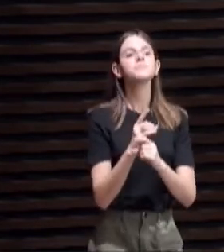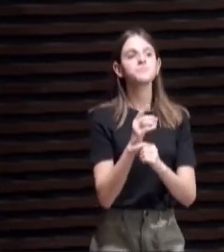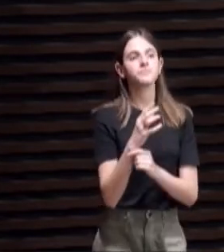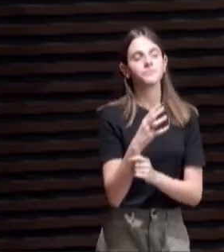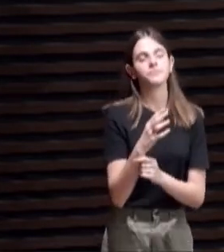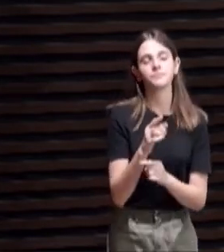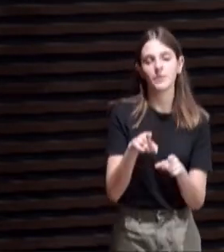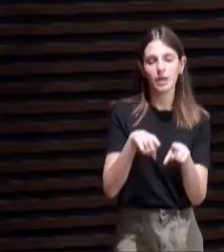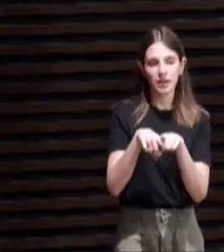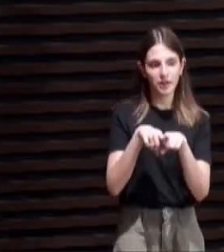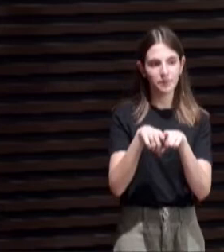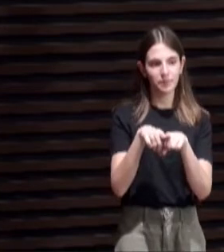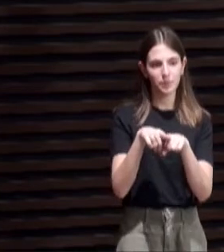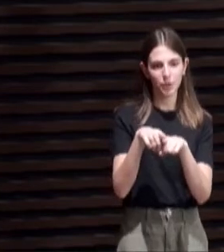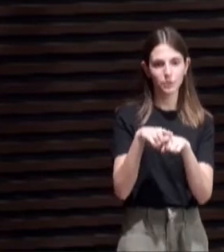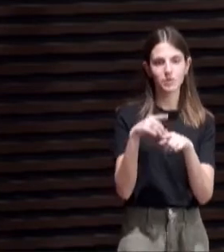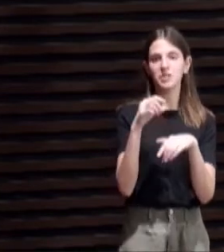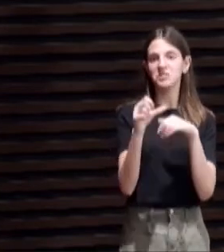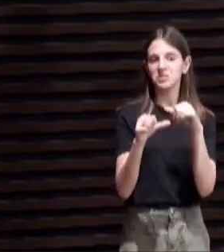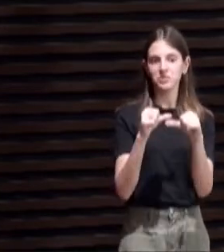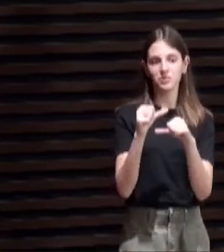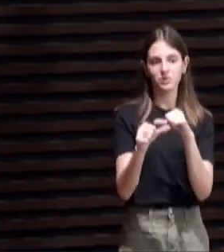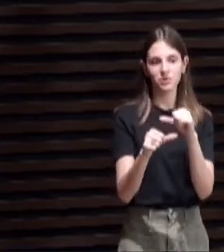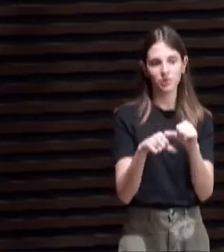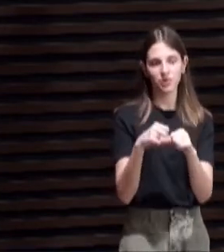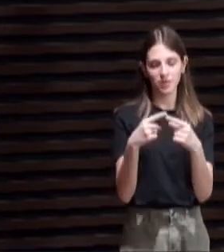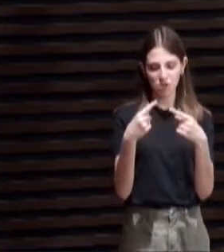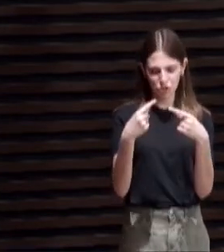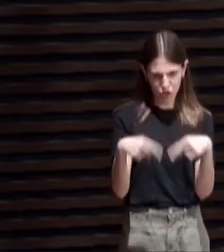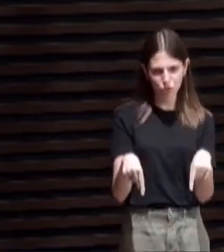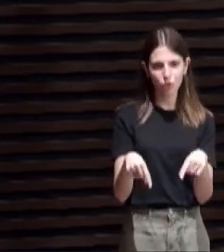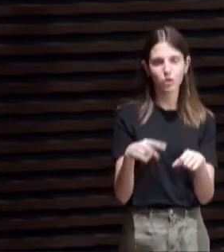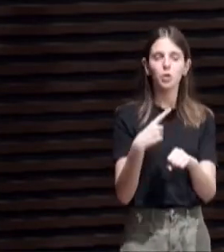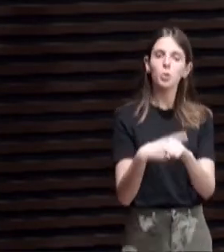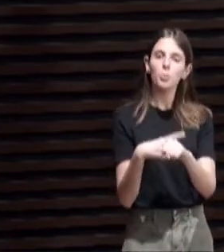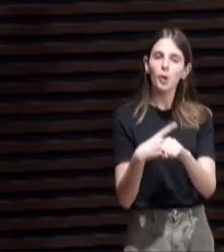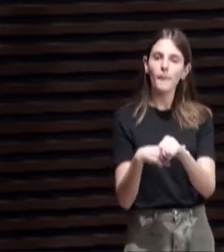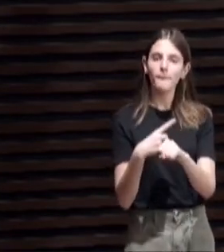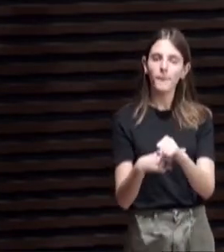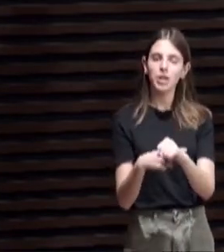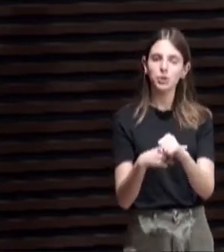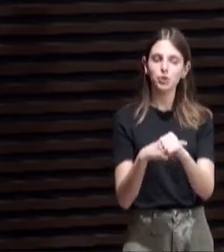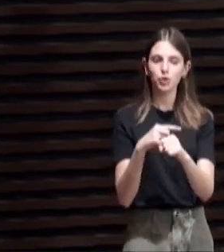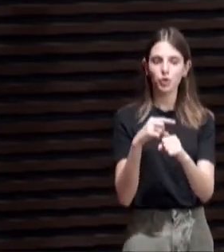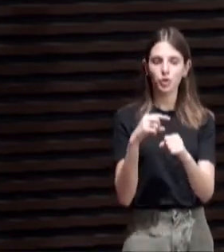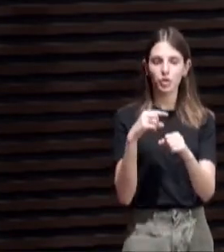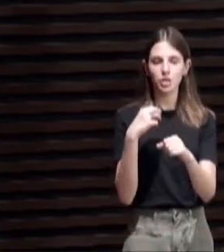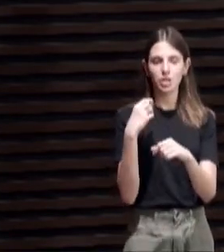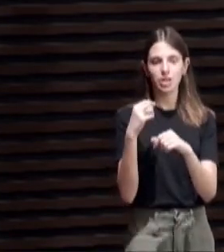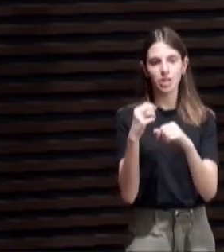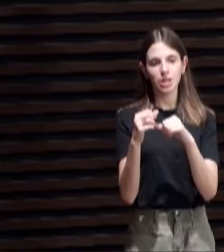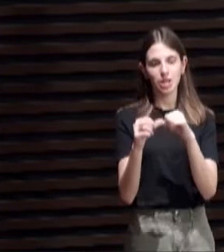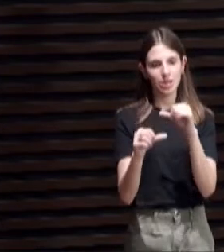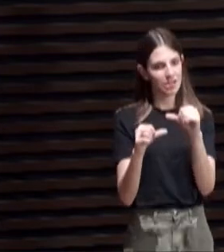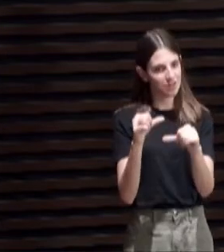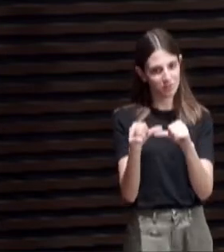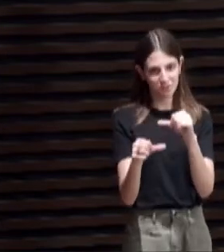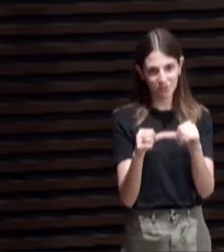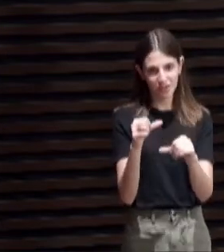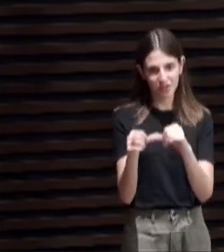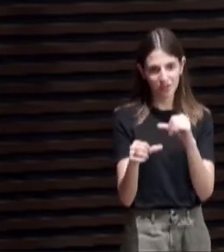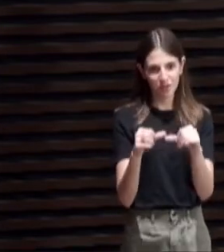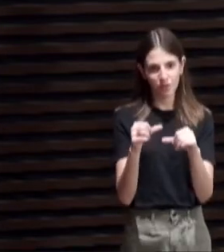divergem quanto ao momento da conversão deles. Ela aconteceu quando Jesus